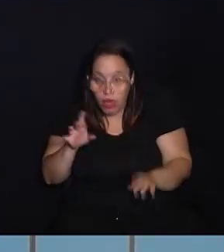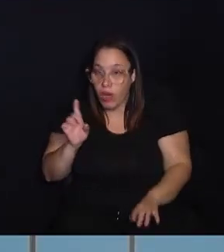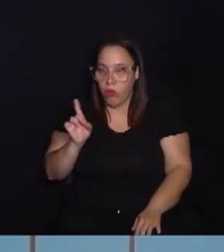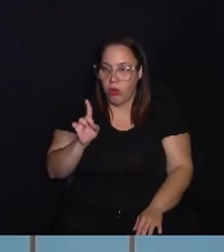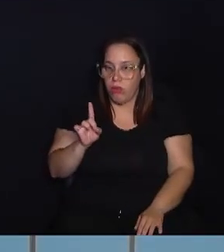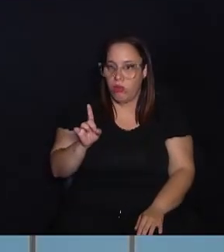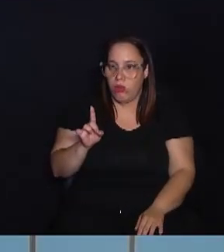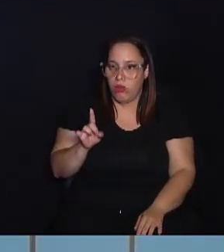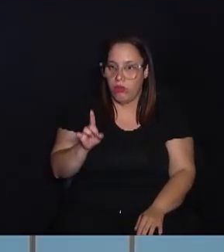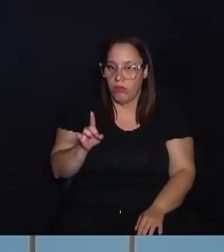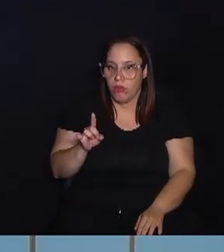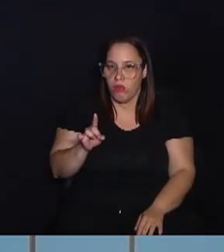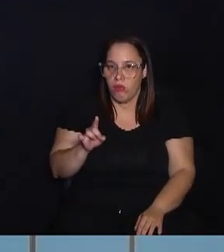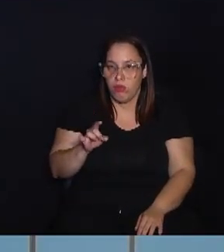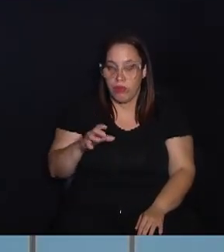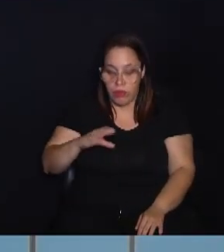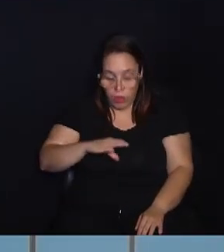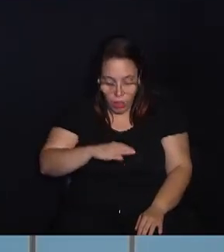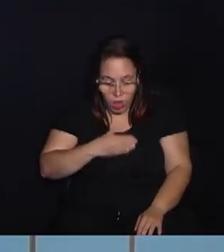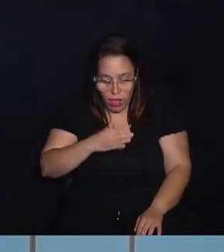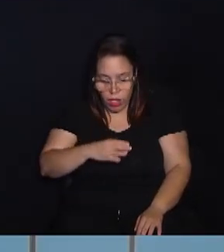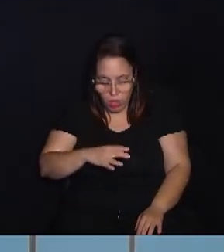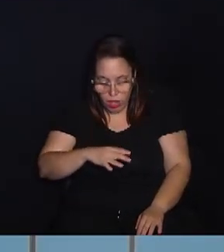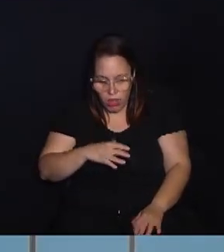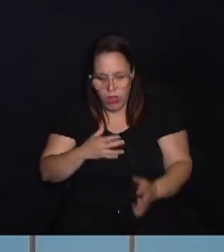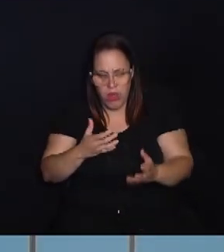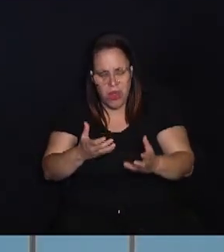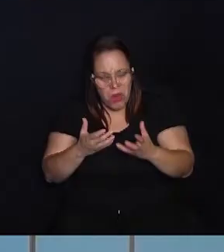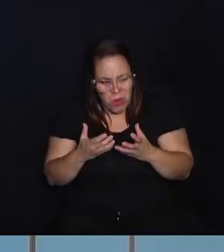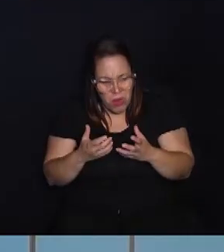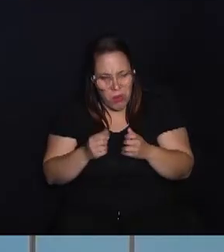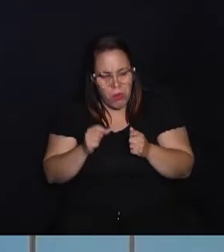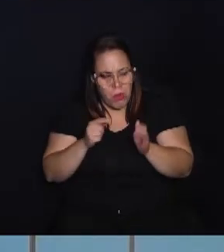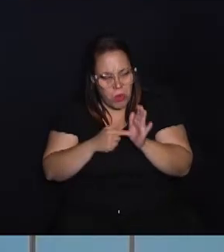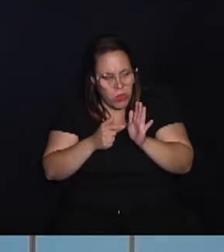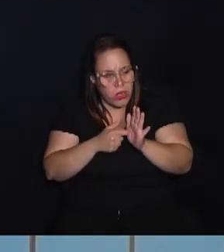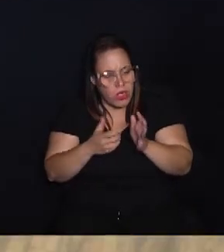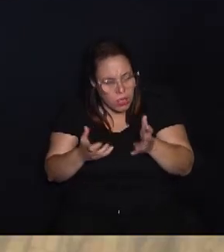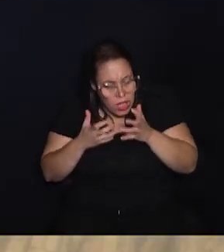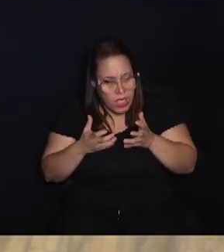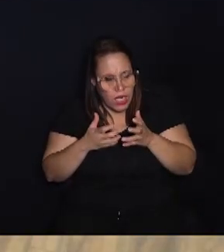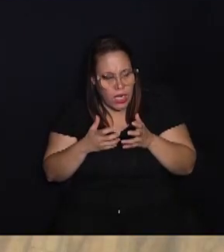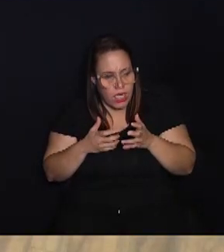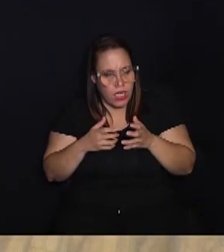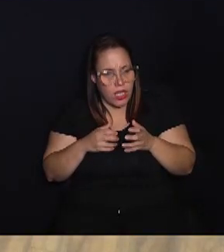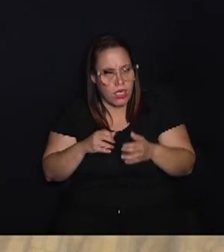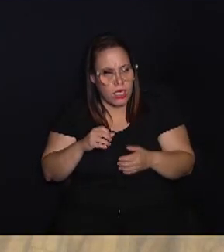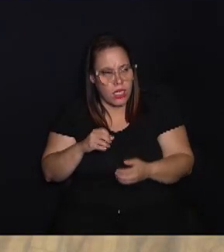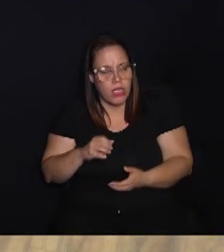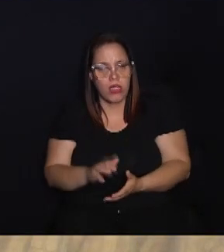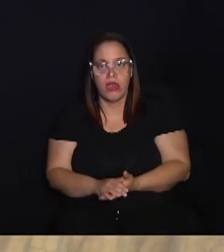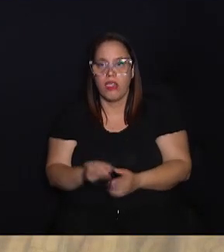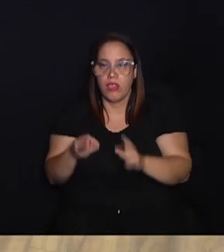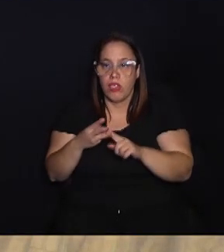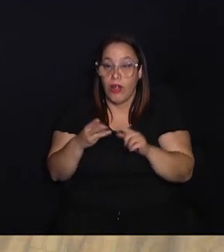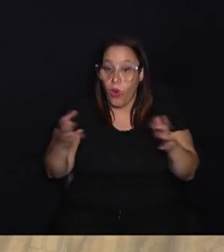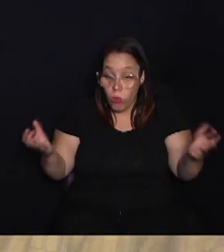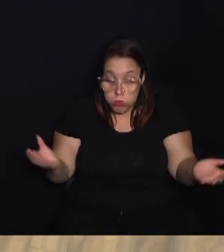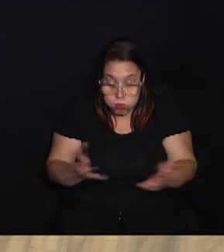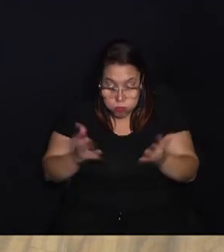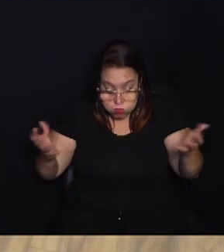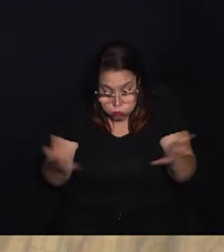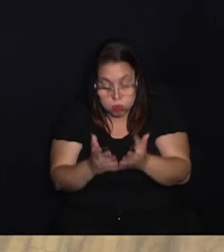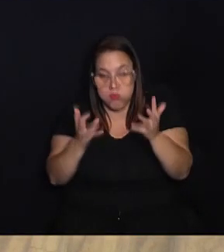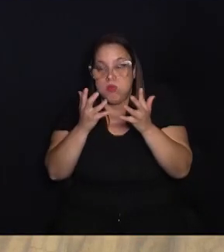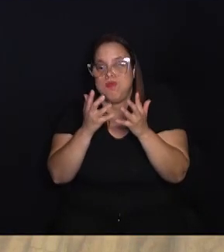muito mais de encorajar. Mostrando interesse também, né, pela vida, pelo que Exatamente. O terceiro ponto é motivação. É